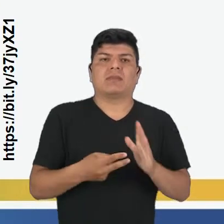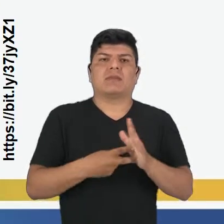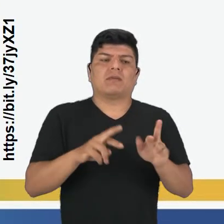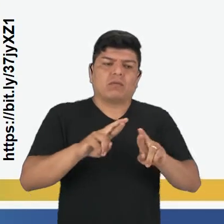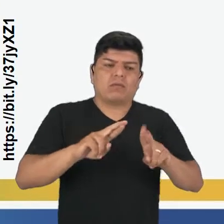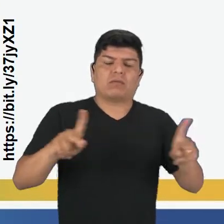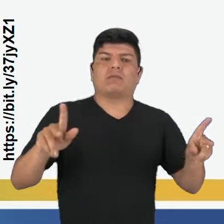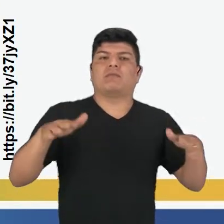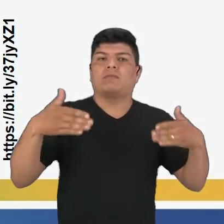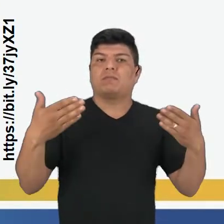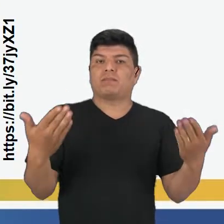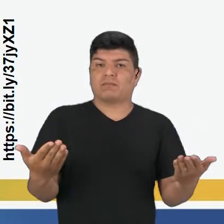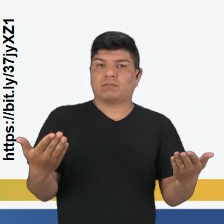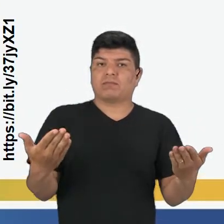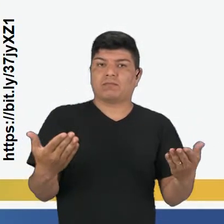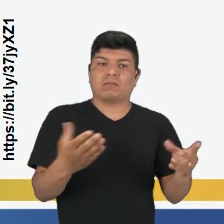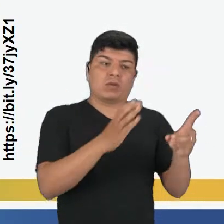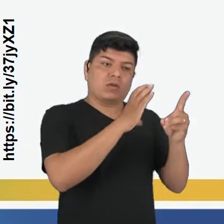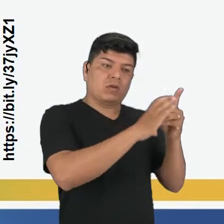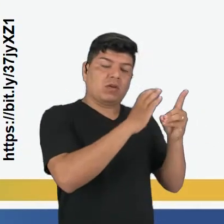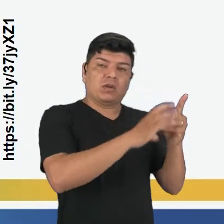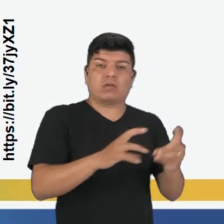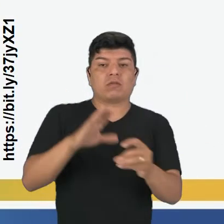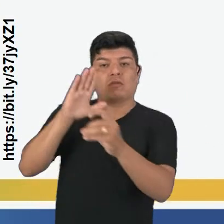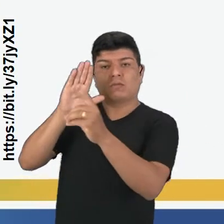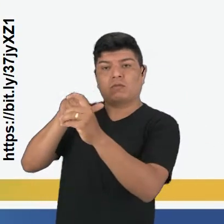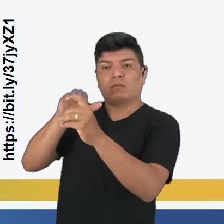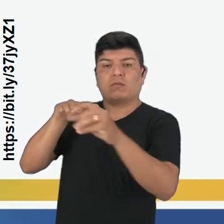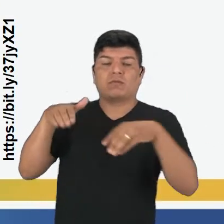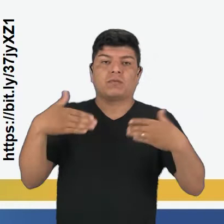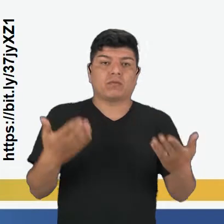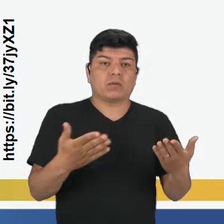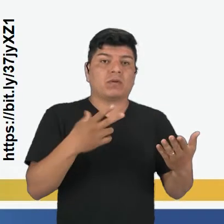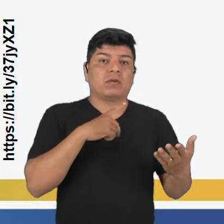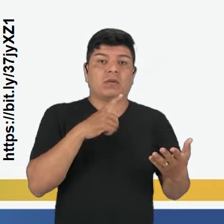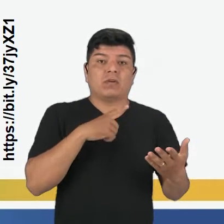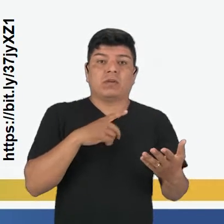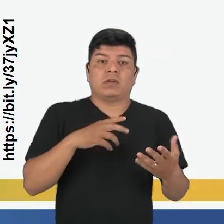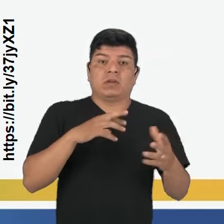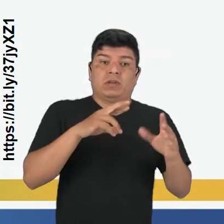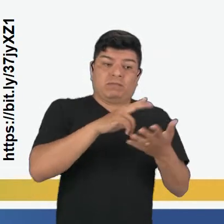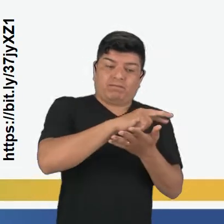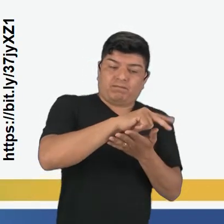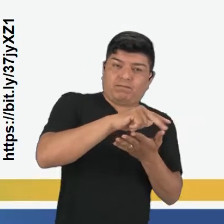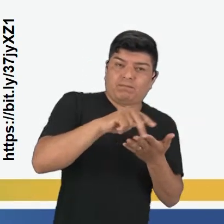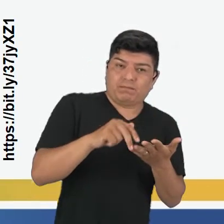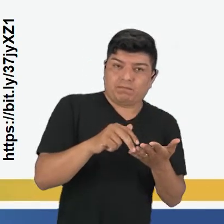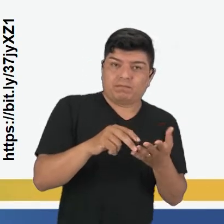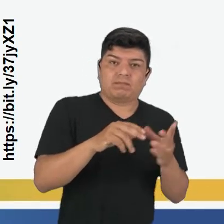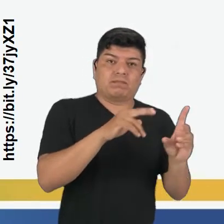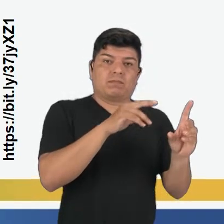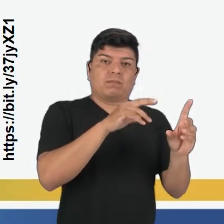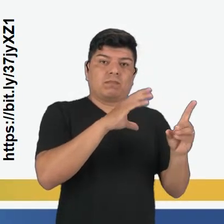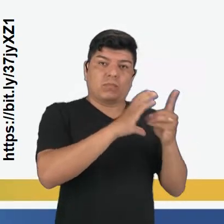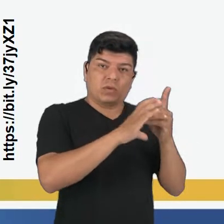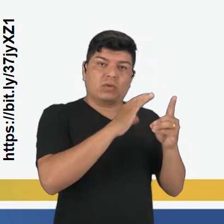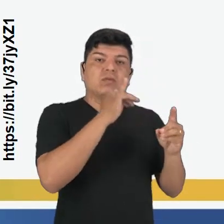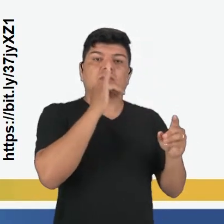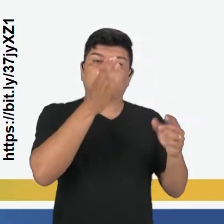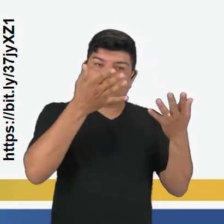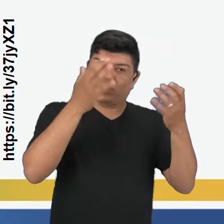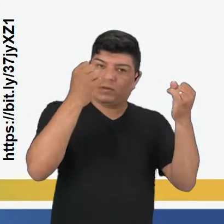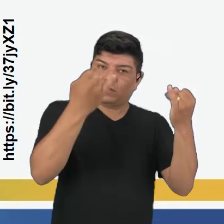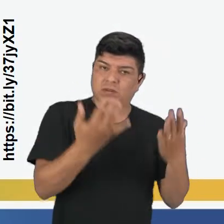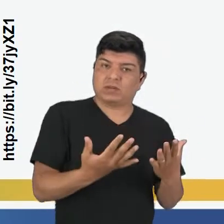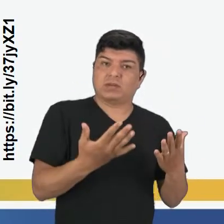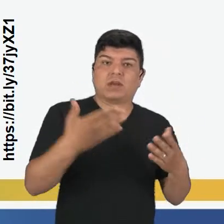rito e ritual? Nas religiões existem diferentes tipos de ritos que, por sua vez, são compostos por rituais. Nós já dissemos isso, né?